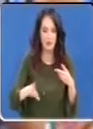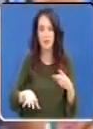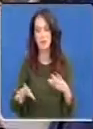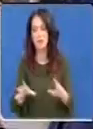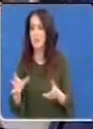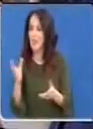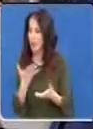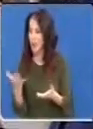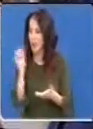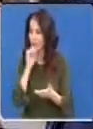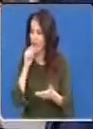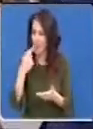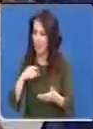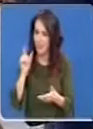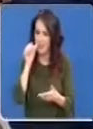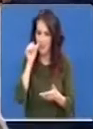Vou.